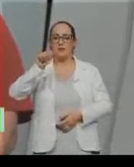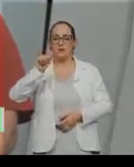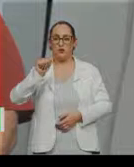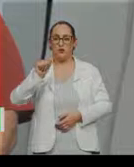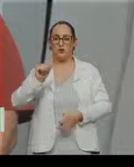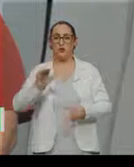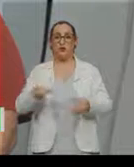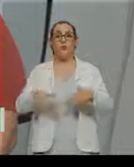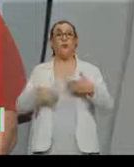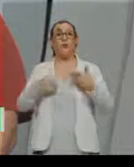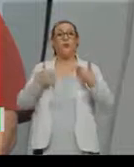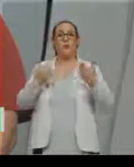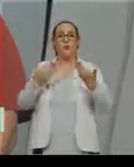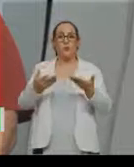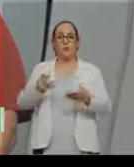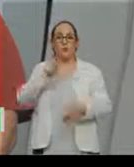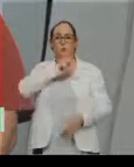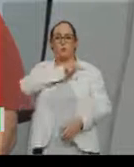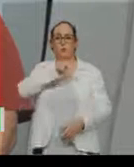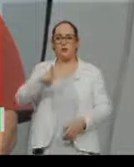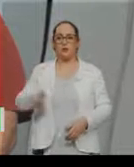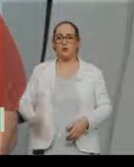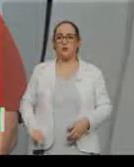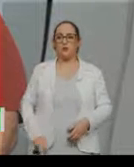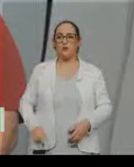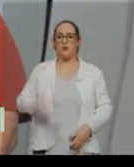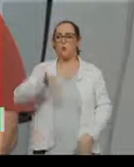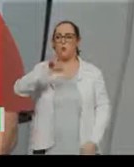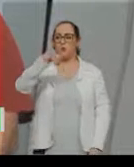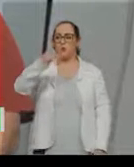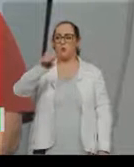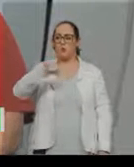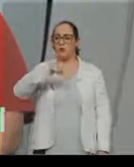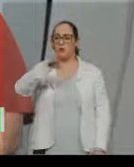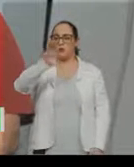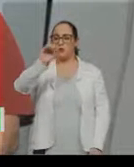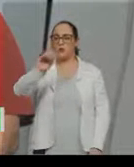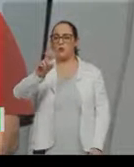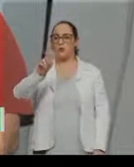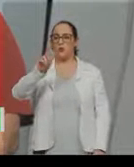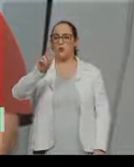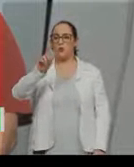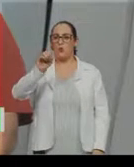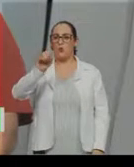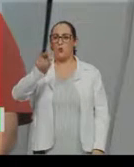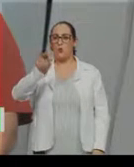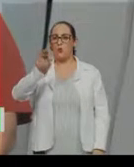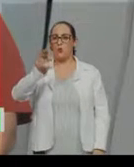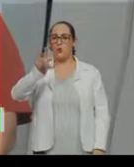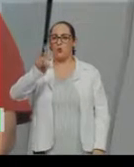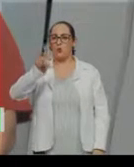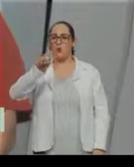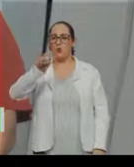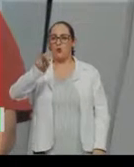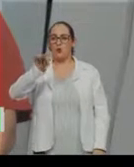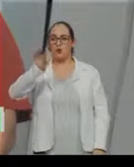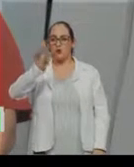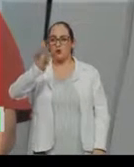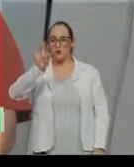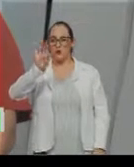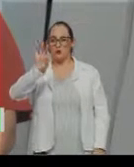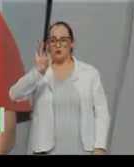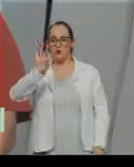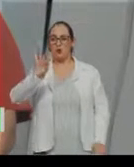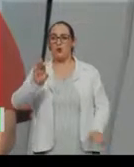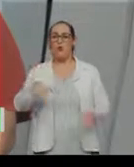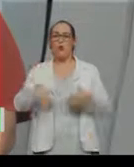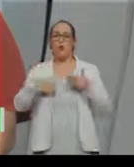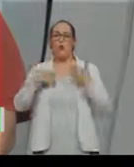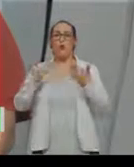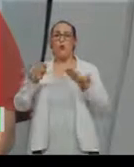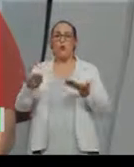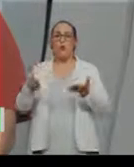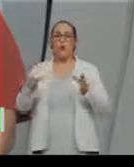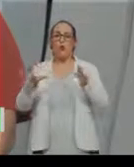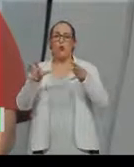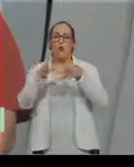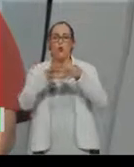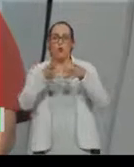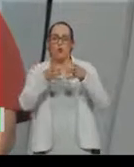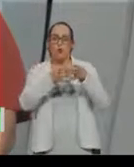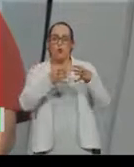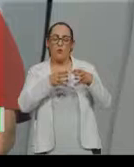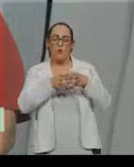tenta assumir a presidência do Brasil após a renúncia do presidente Jânio Quadros, grupos da UDN,